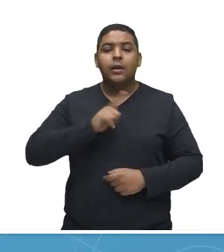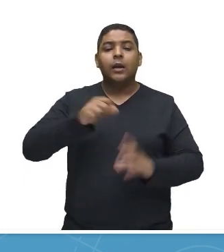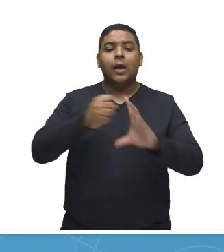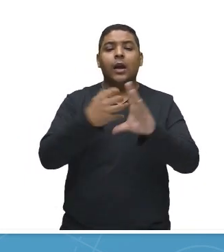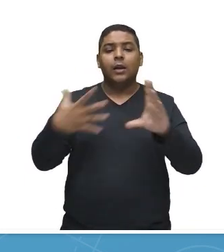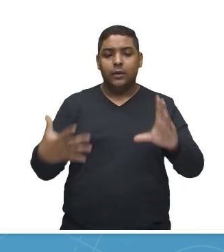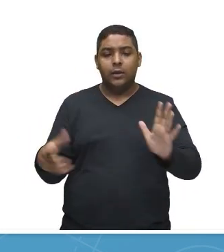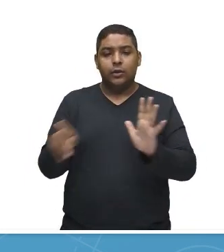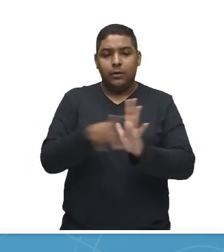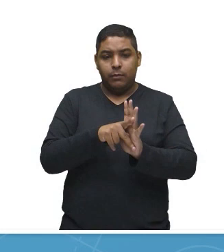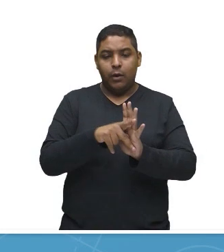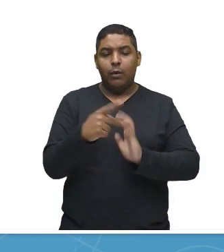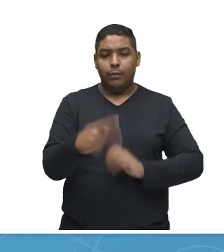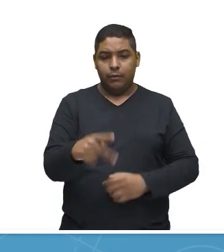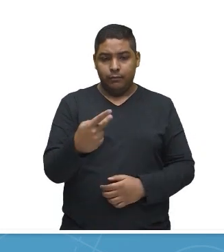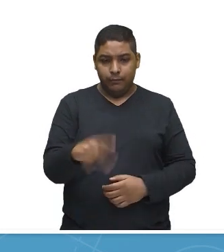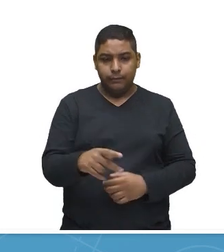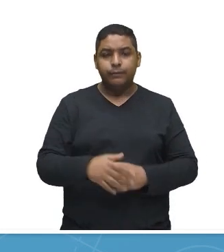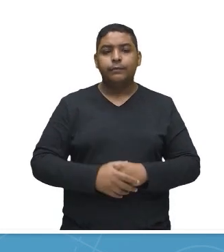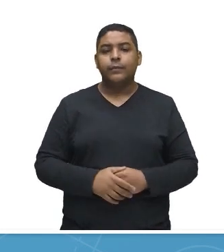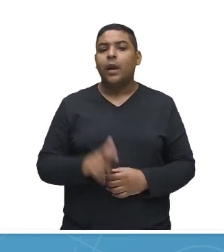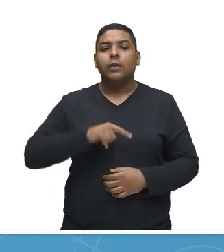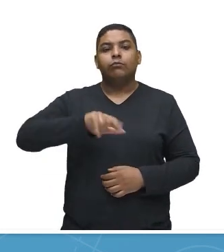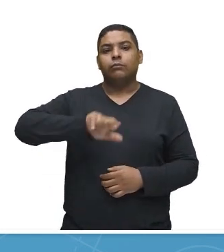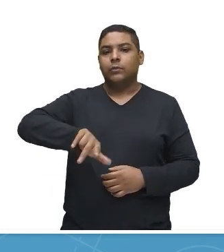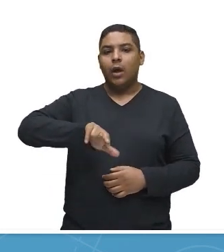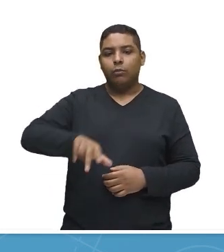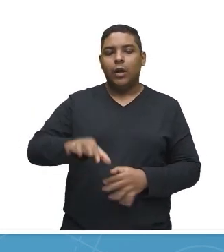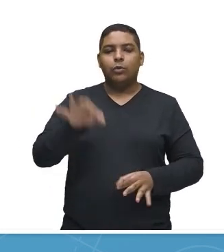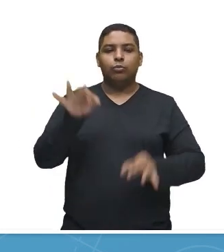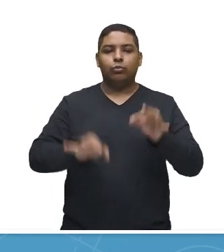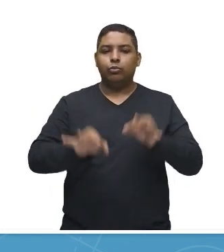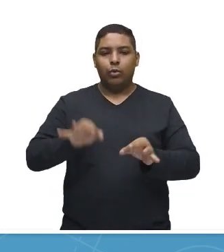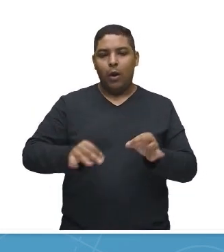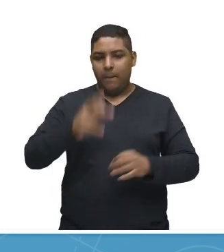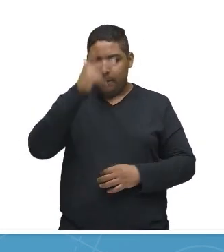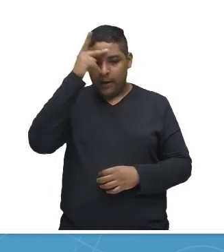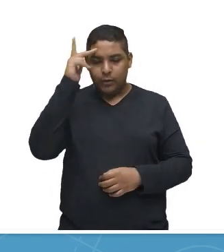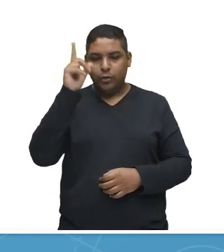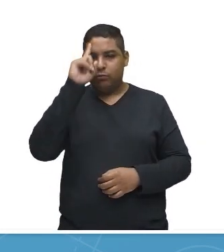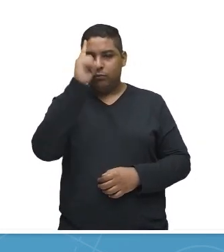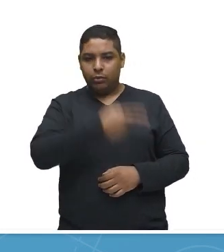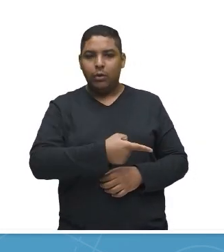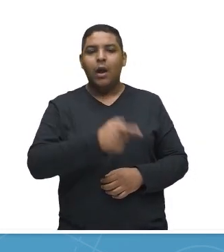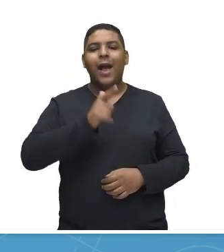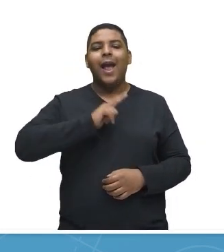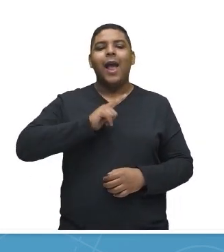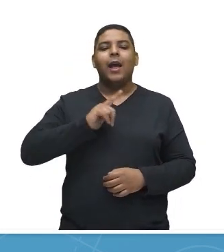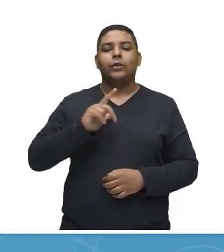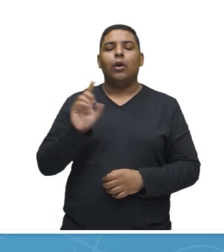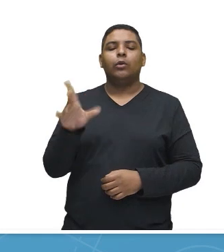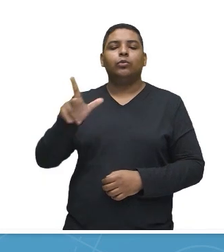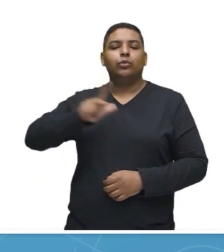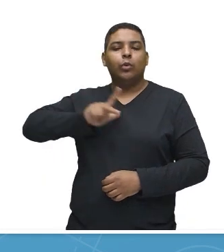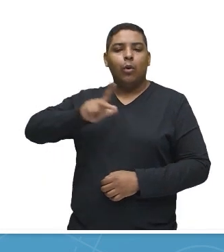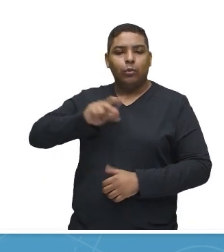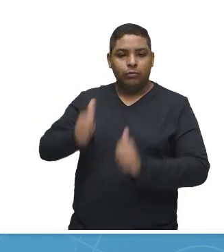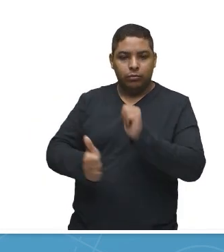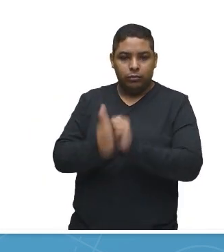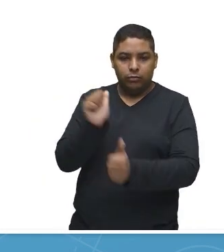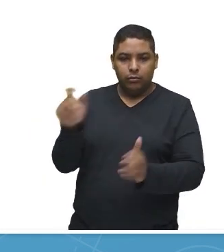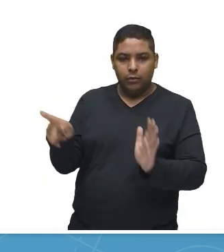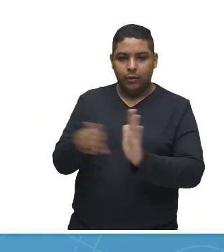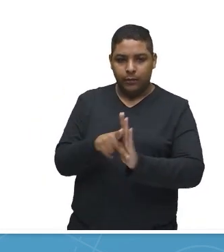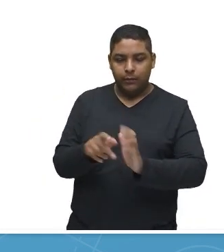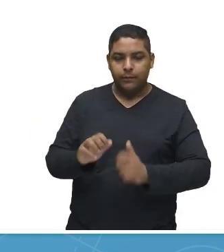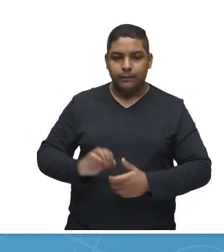característica dela, que não há juiz, e sim o dono da luta, tá? Vocês vão ver aí